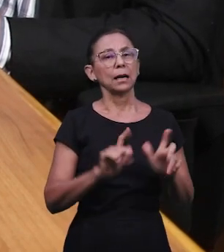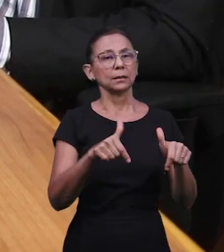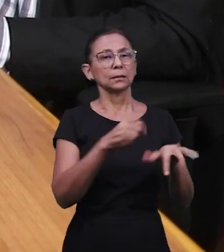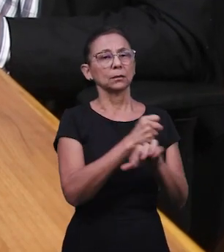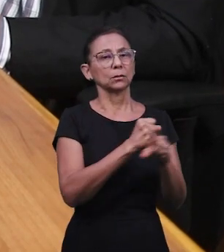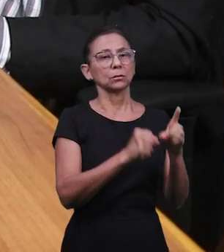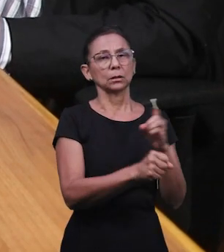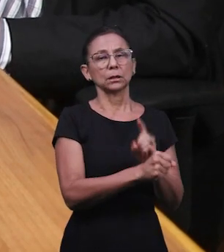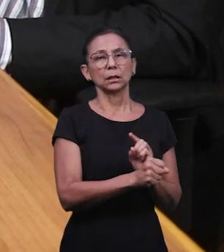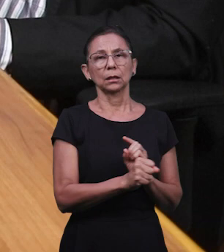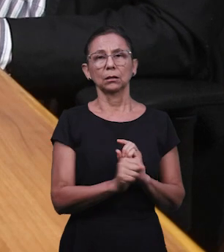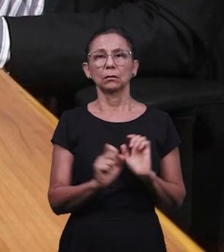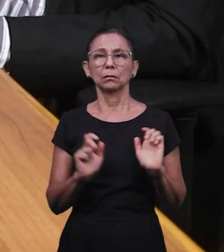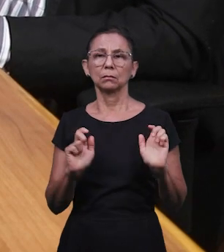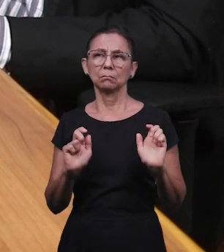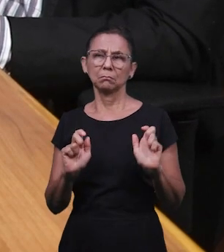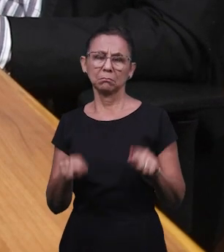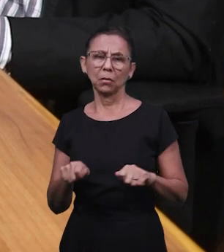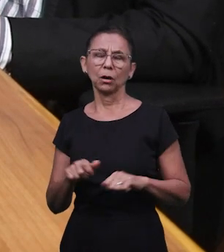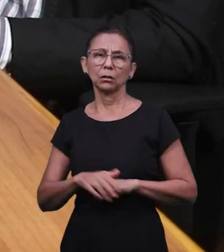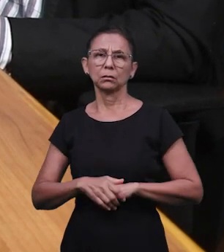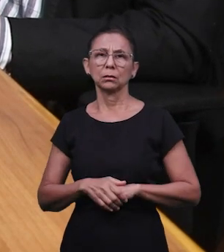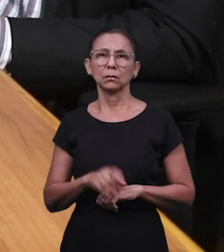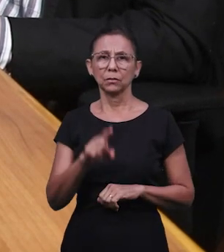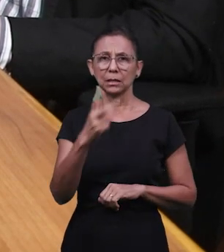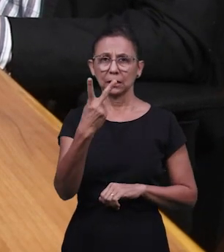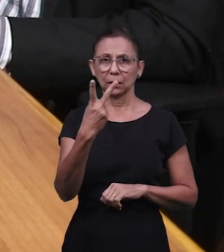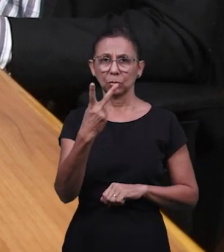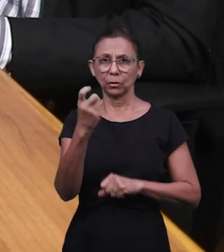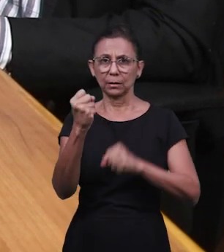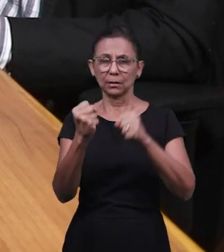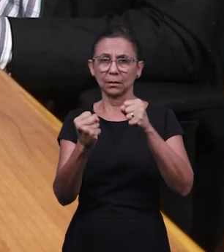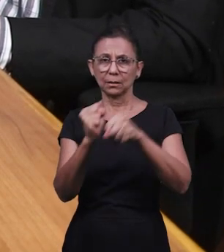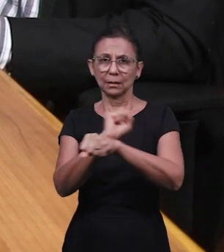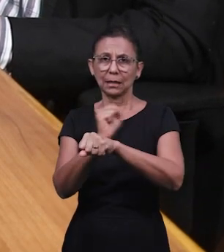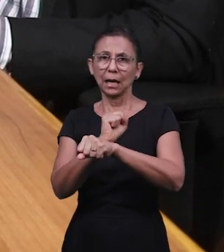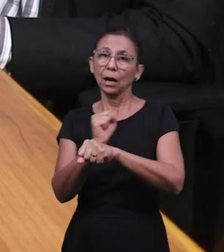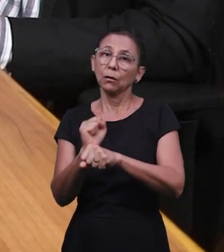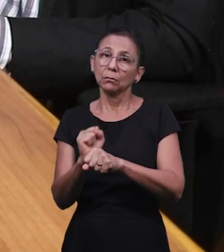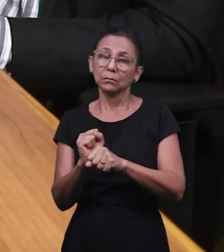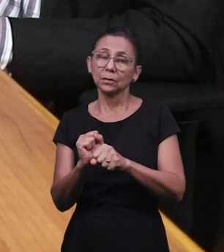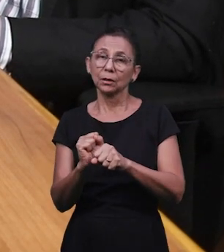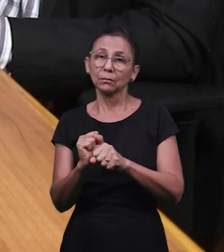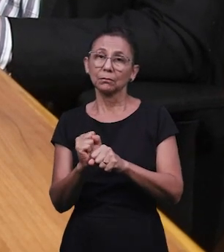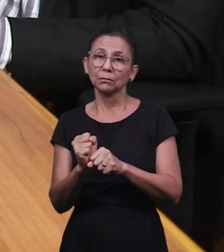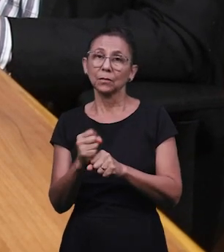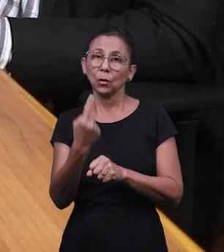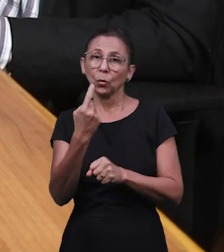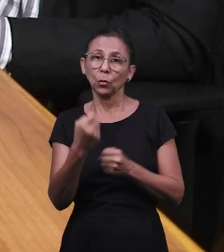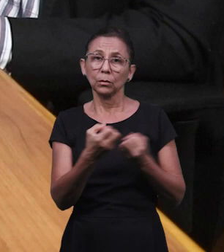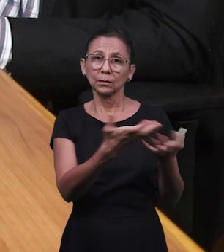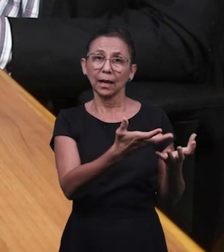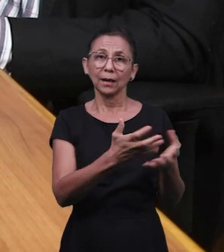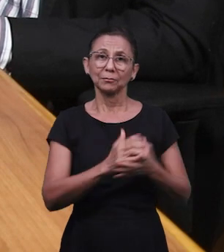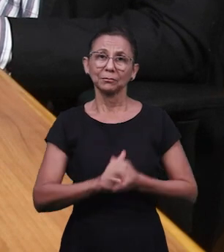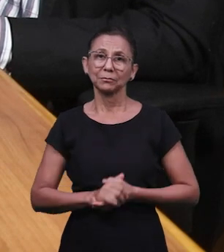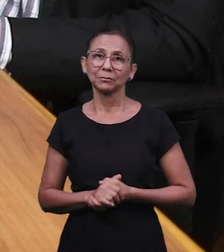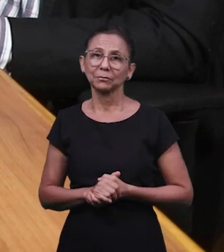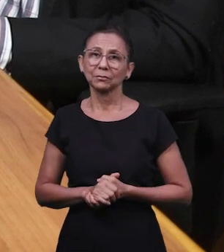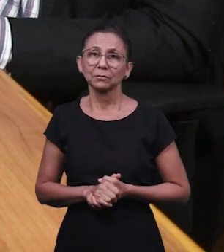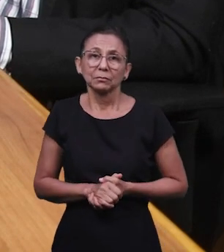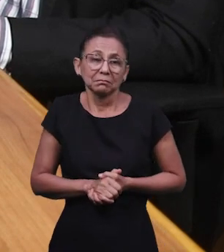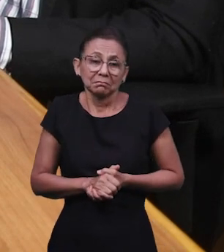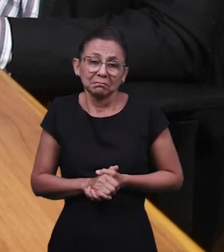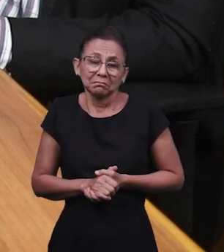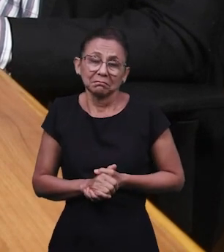Pelo contrário, isso é até Pelo contrário, nobre, né? eu acho que deve fazer. Tem 2 carros, dê um. Como diz o pastor Gideuti sempre. É